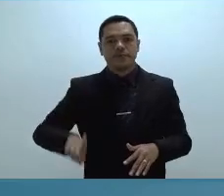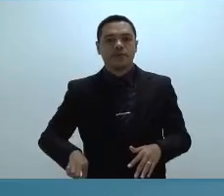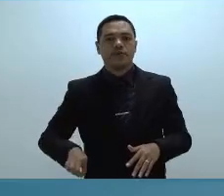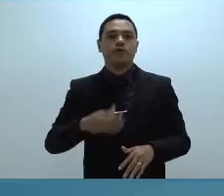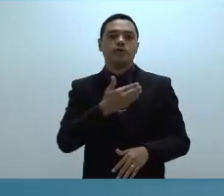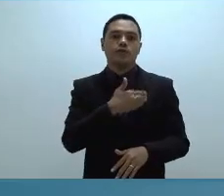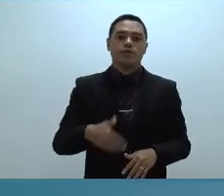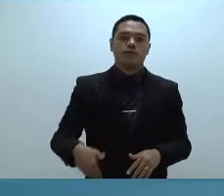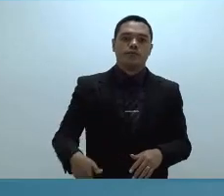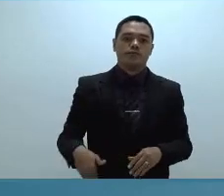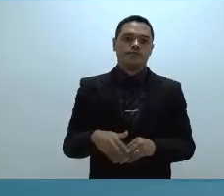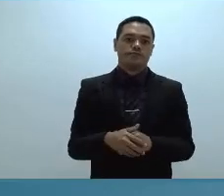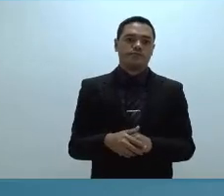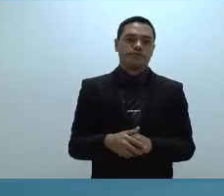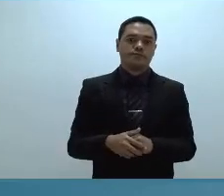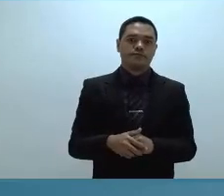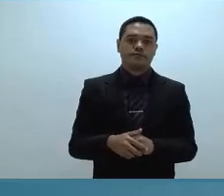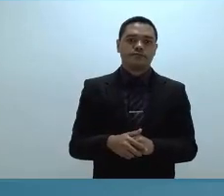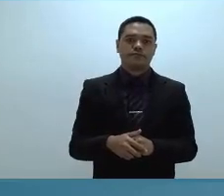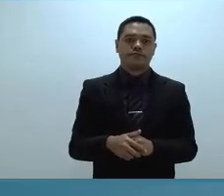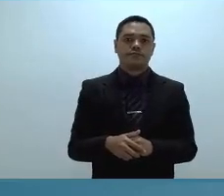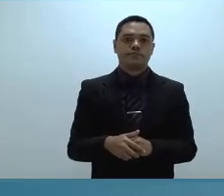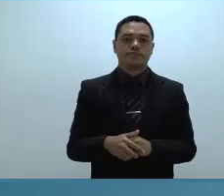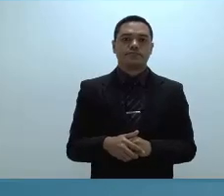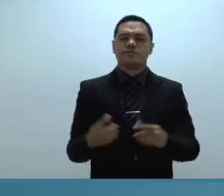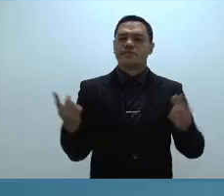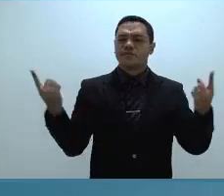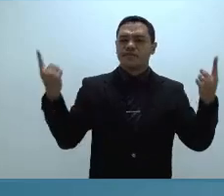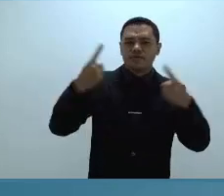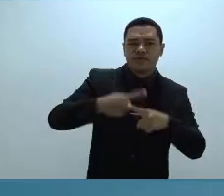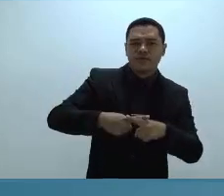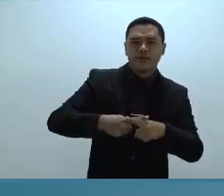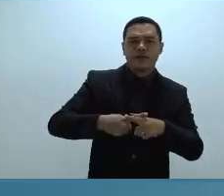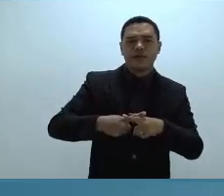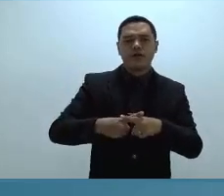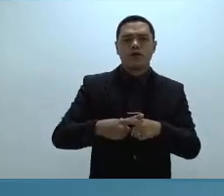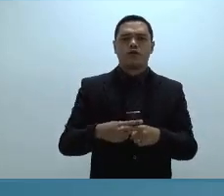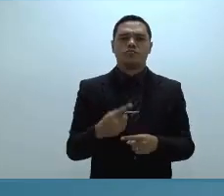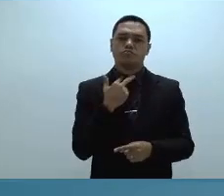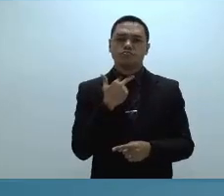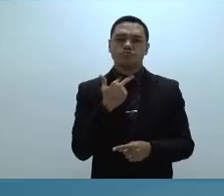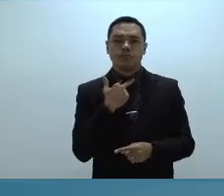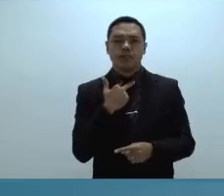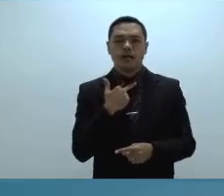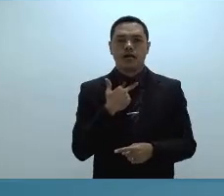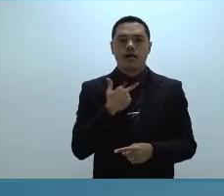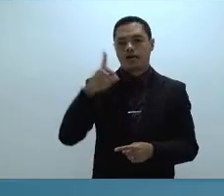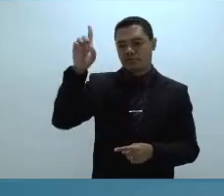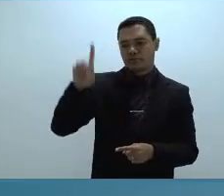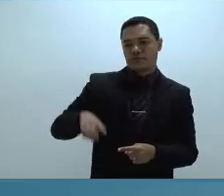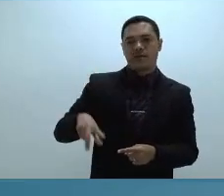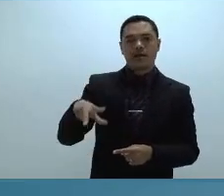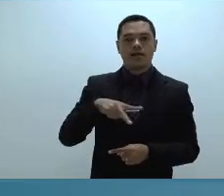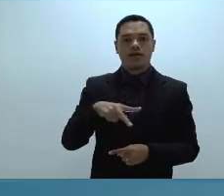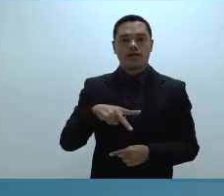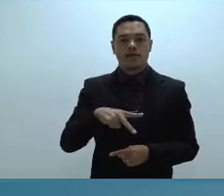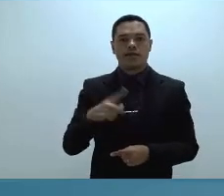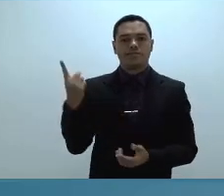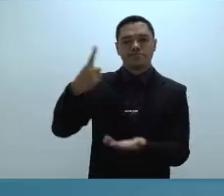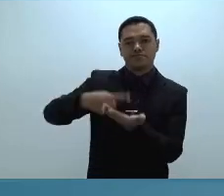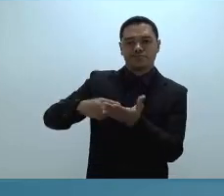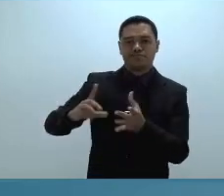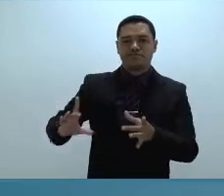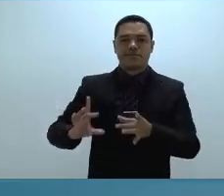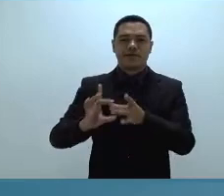haver discussão contratual entre usuário e concessionária de serviço público não atrai para o direito privado a relação